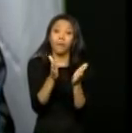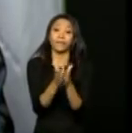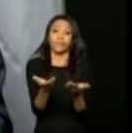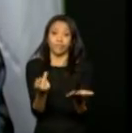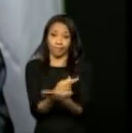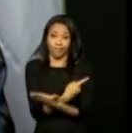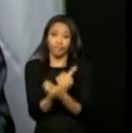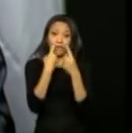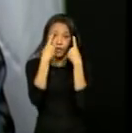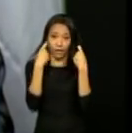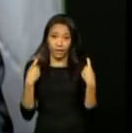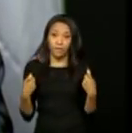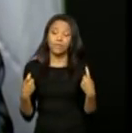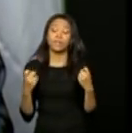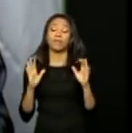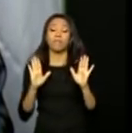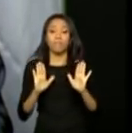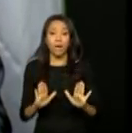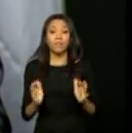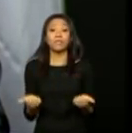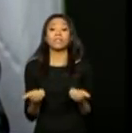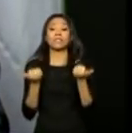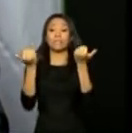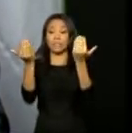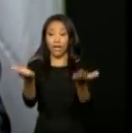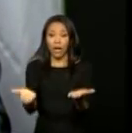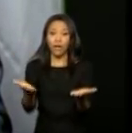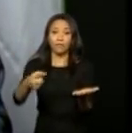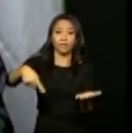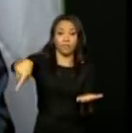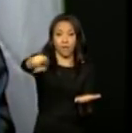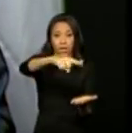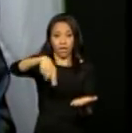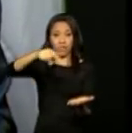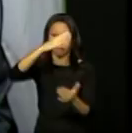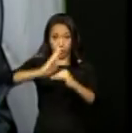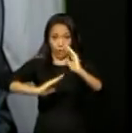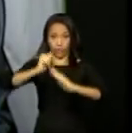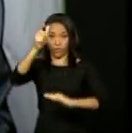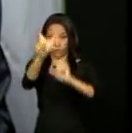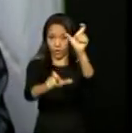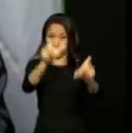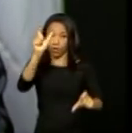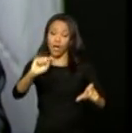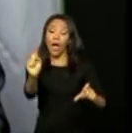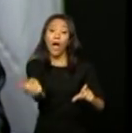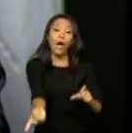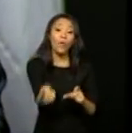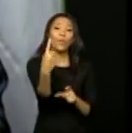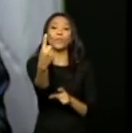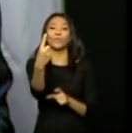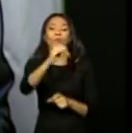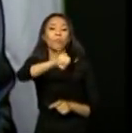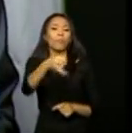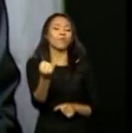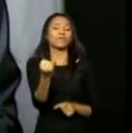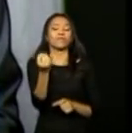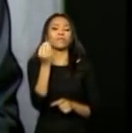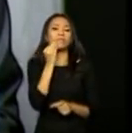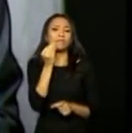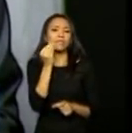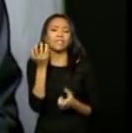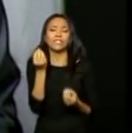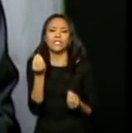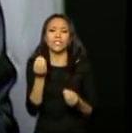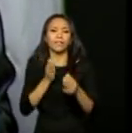violência, têm proporcionado a essas populações, muitas vezes, a única oportunidade de deleite estético e de acesso